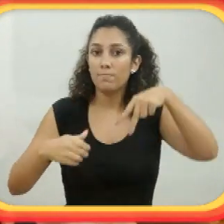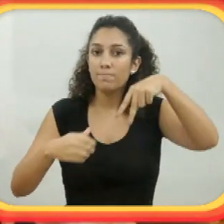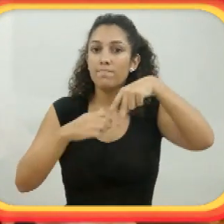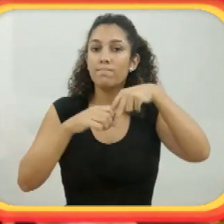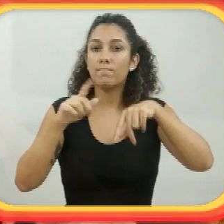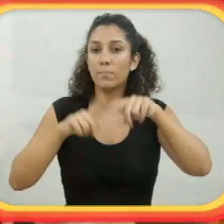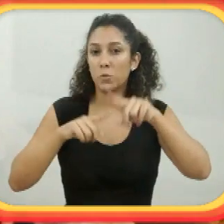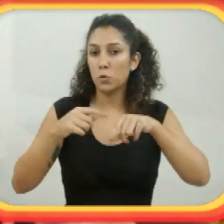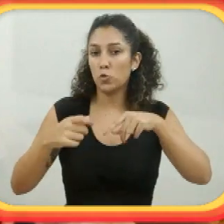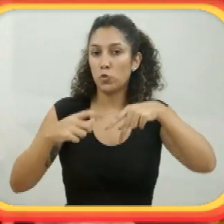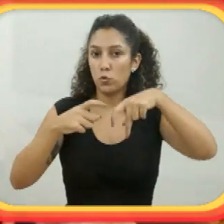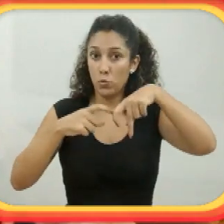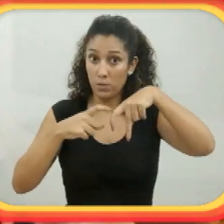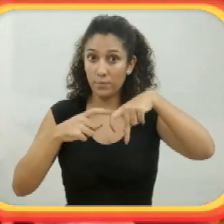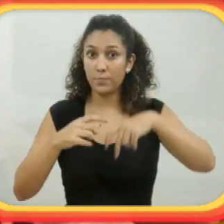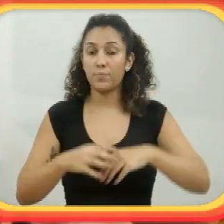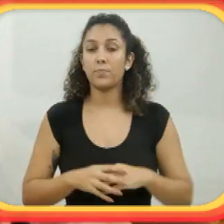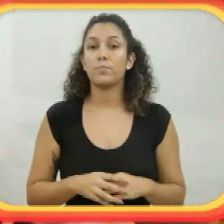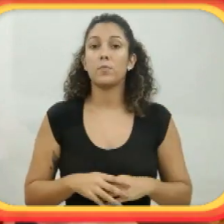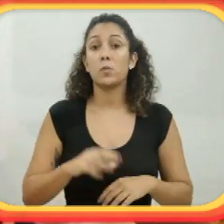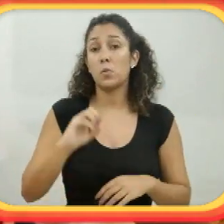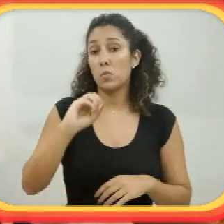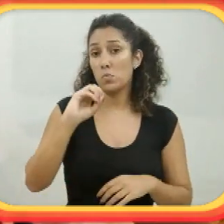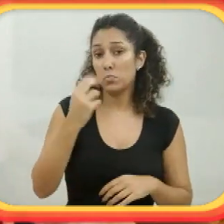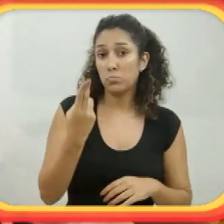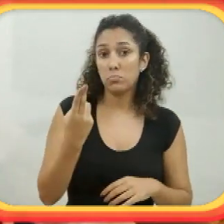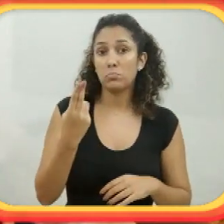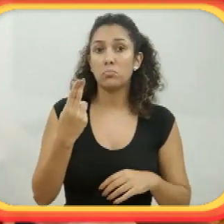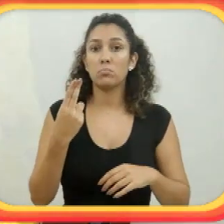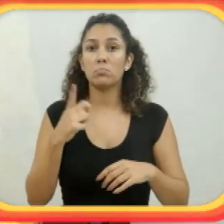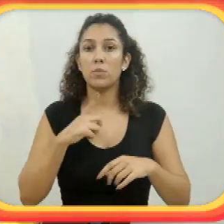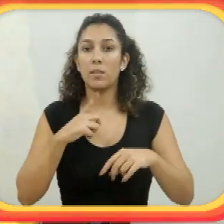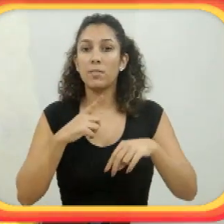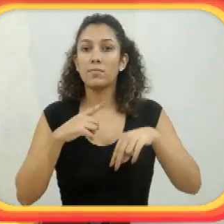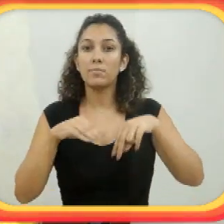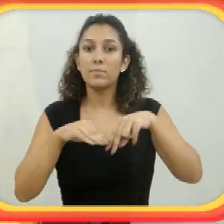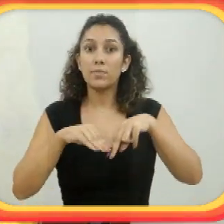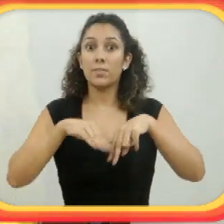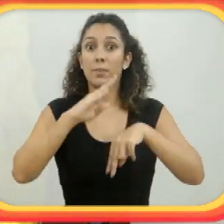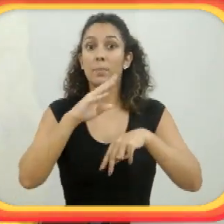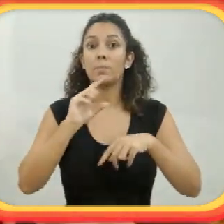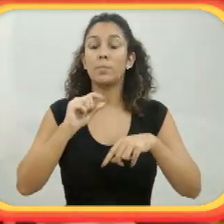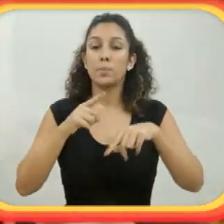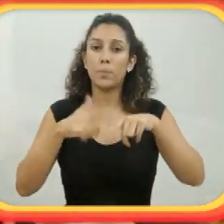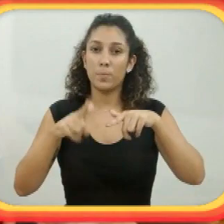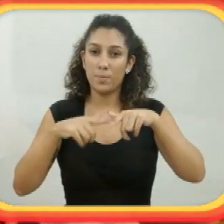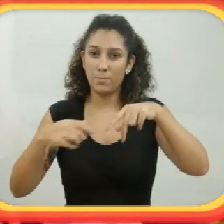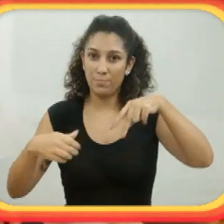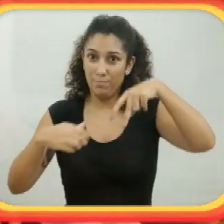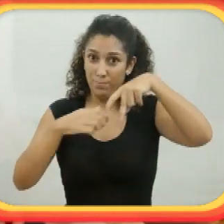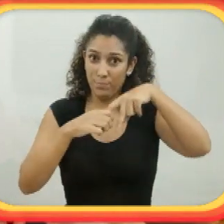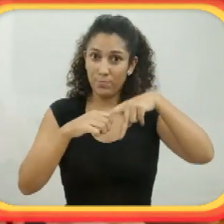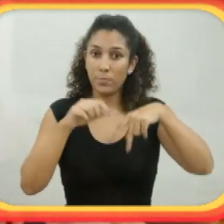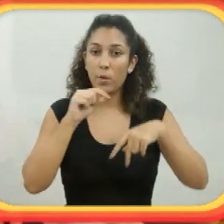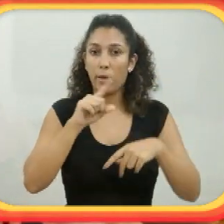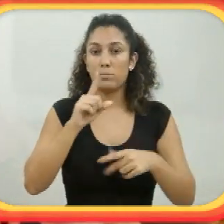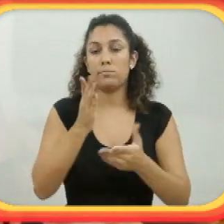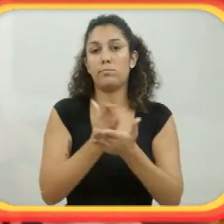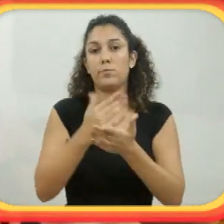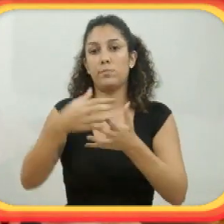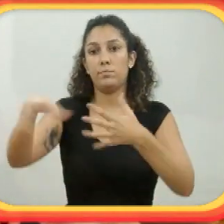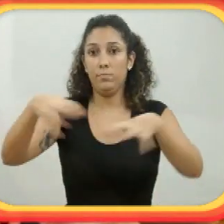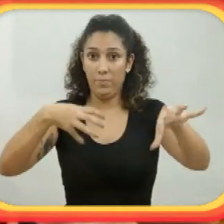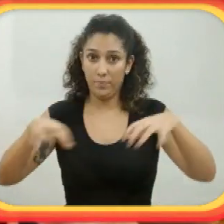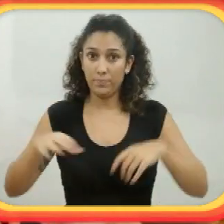sua acuidade, do seu campo visual. Se nós pegarmos, por exemplo, os amputados, nós temos